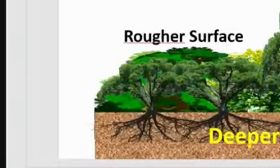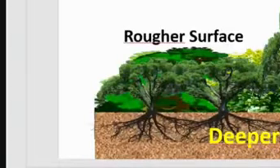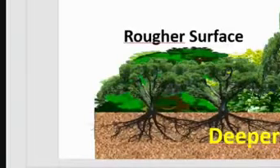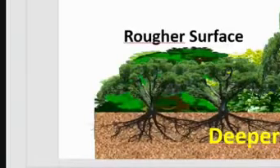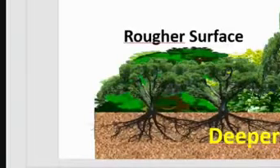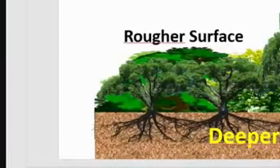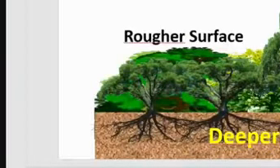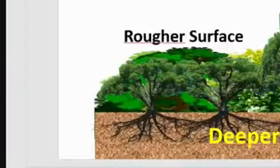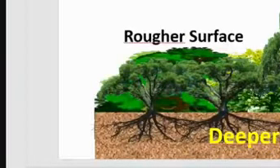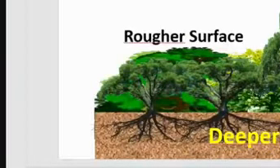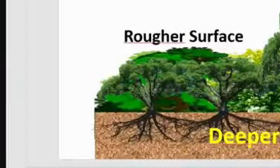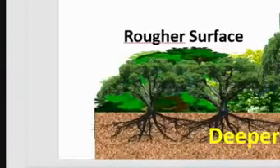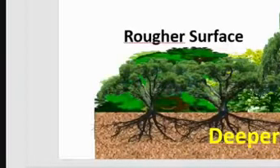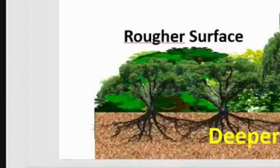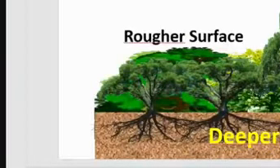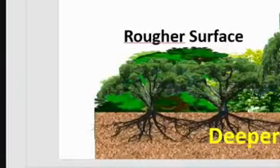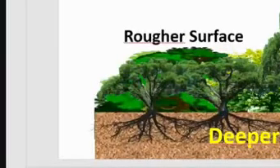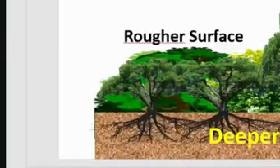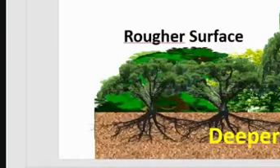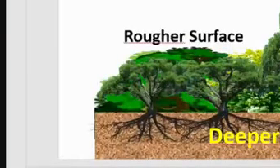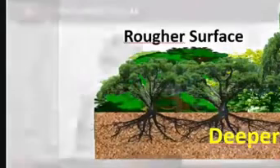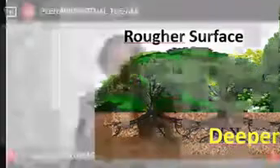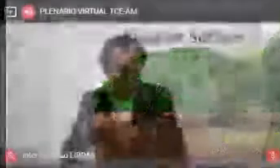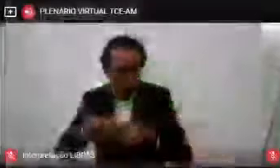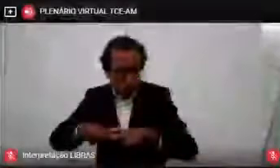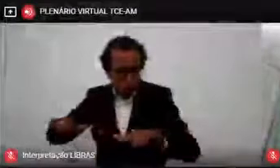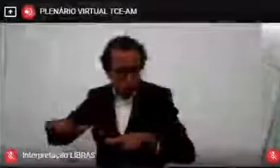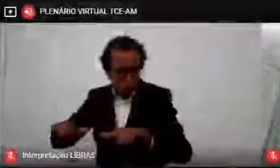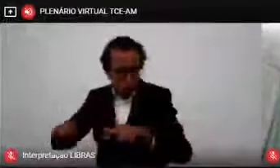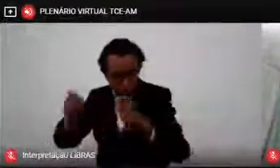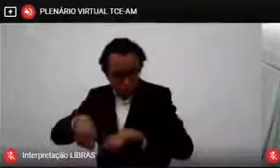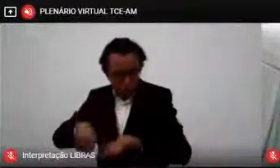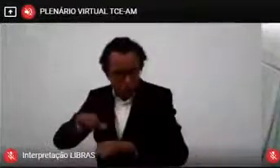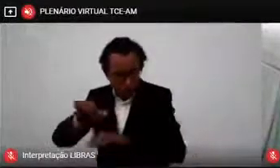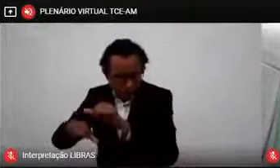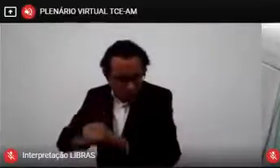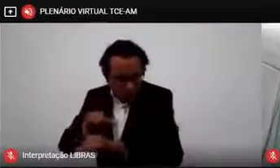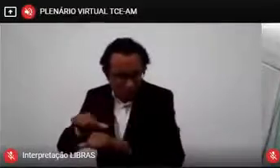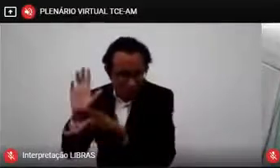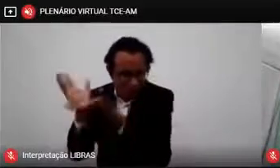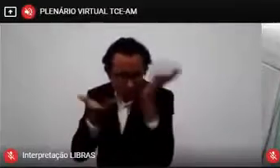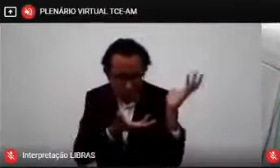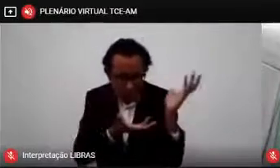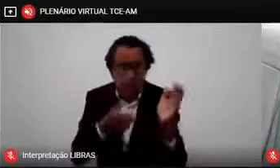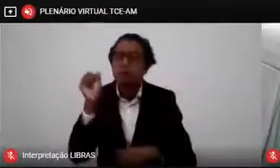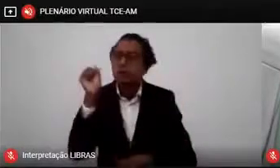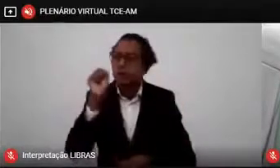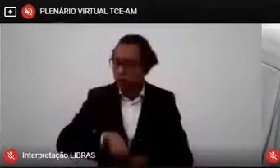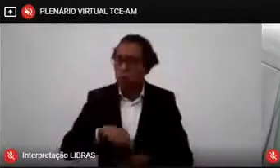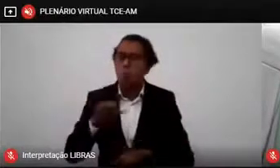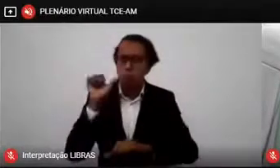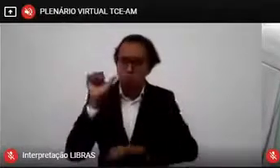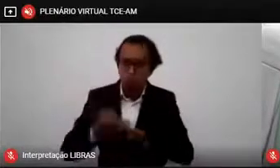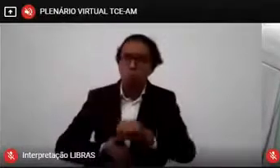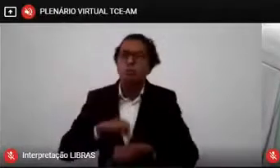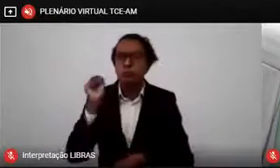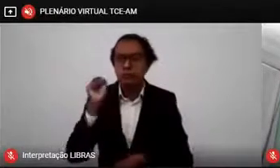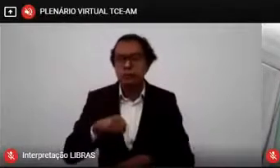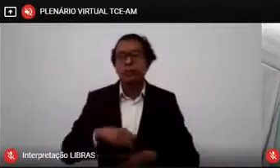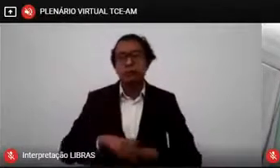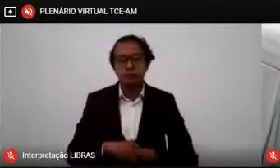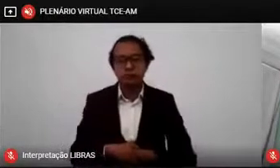a floresta e pôs lá uma gramínea, uma pastagem, isso não pode mudar o clima. Muda e muda muito o clima. O próximo.